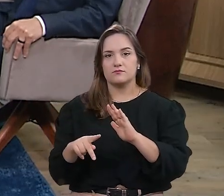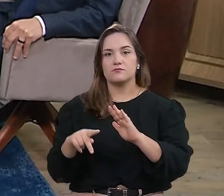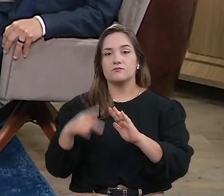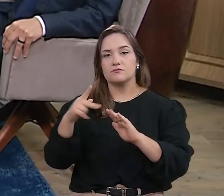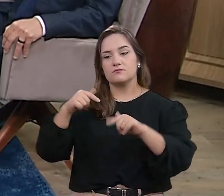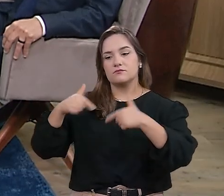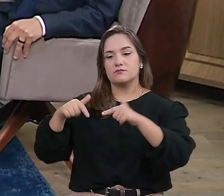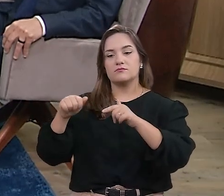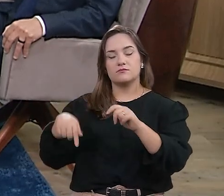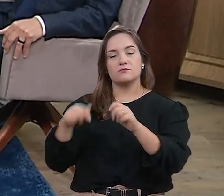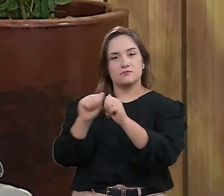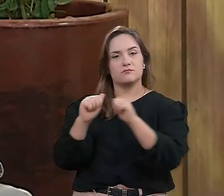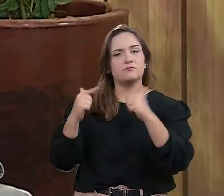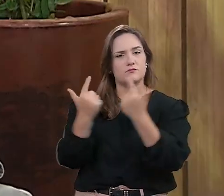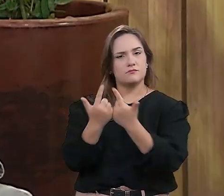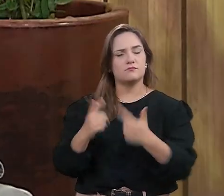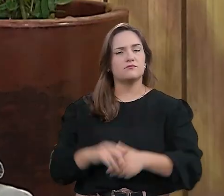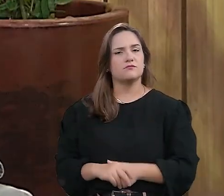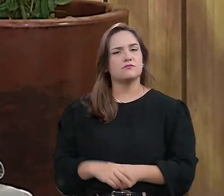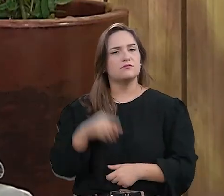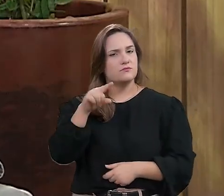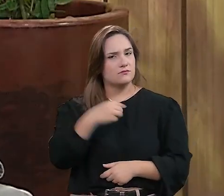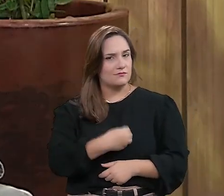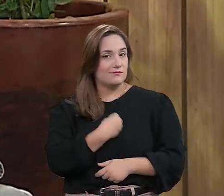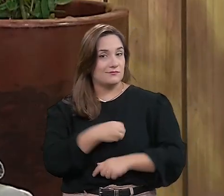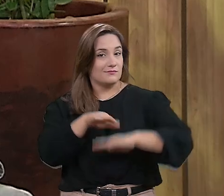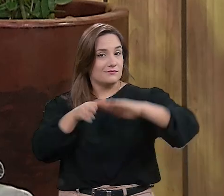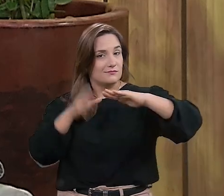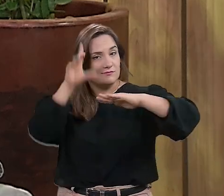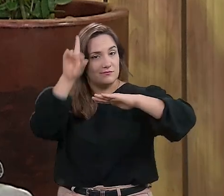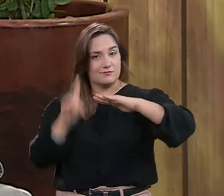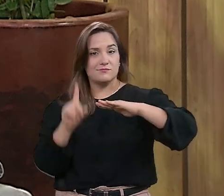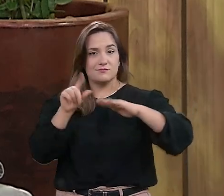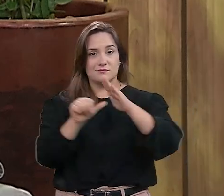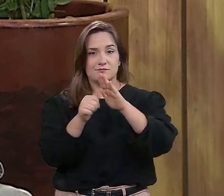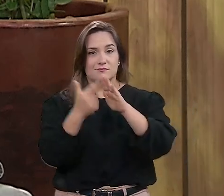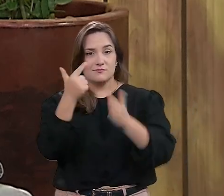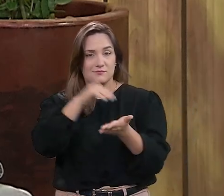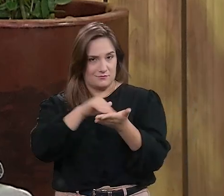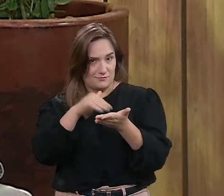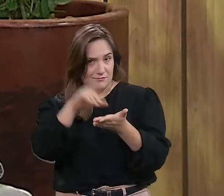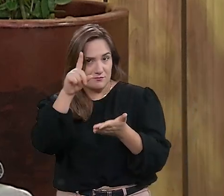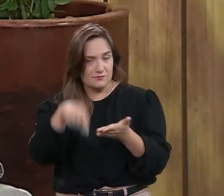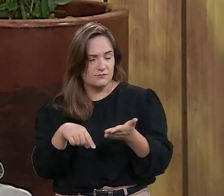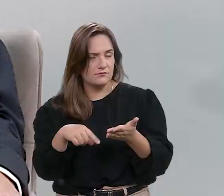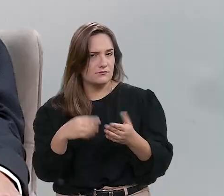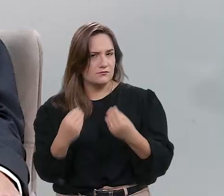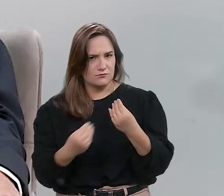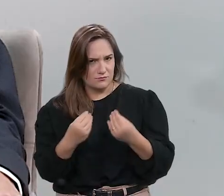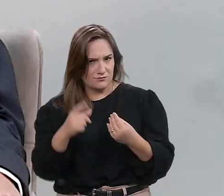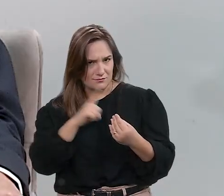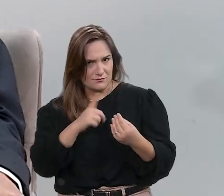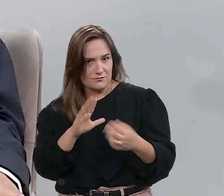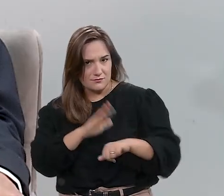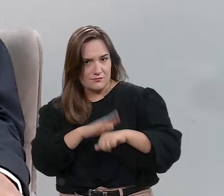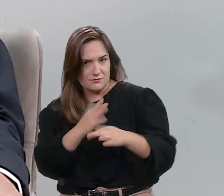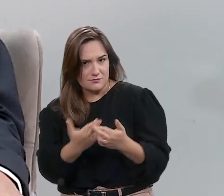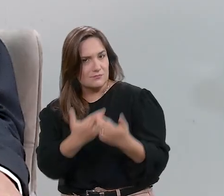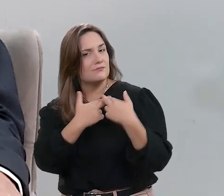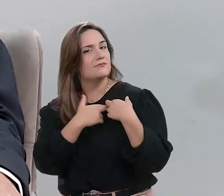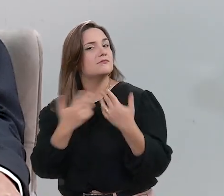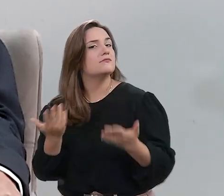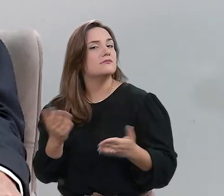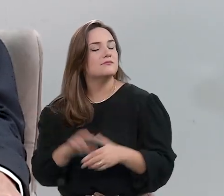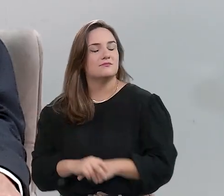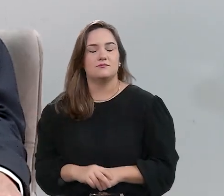a sua atuação aqui na casa e agora o senhor está fazendo parte da mesa diretora como segundo secretário. A responsabilidade aumenta,